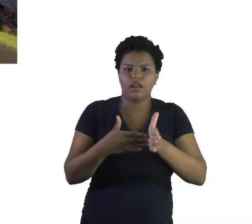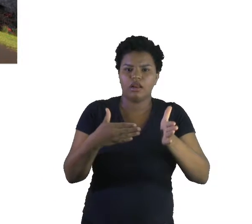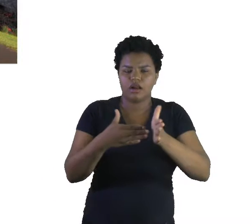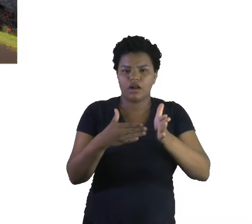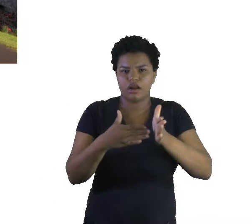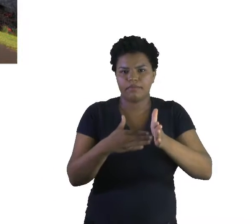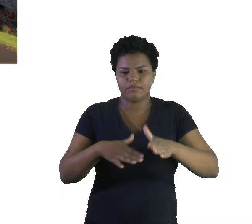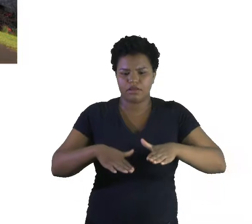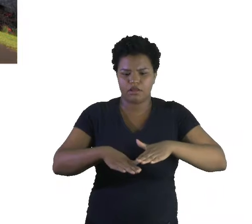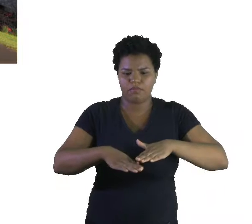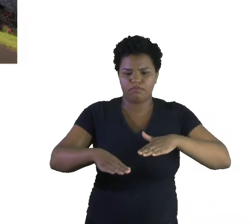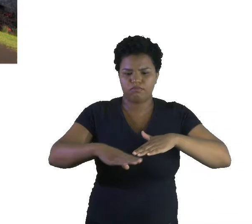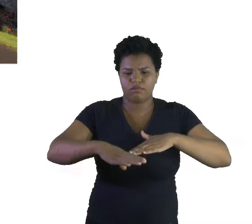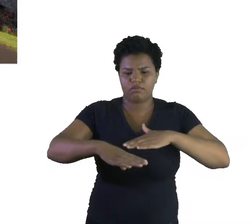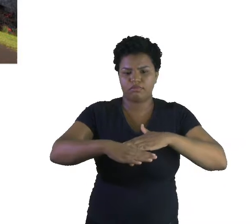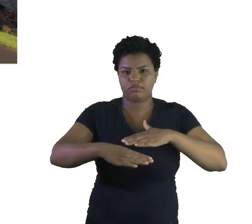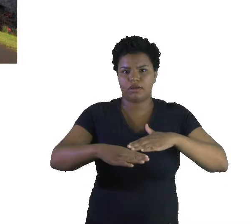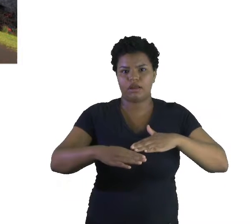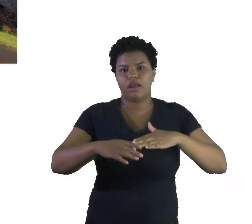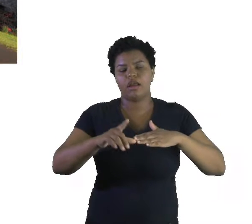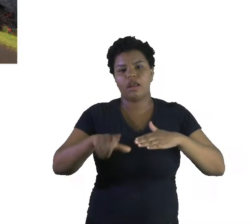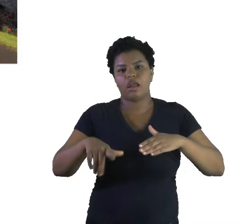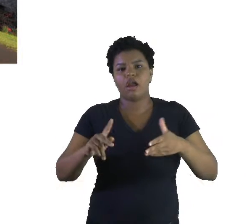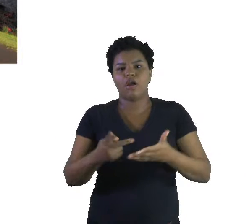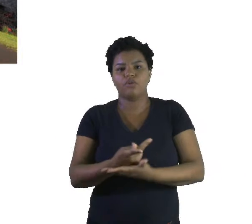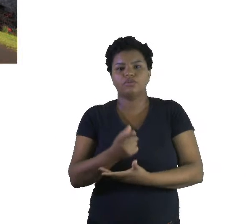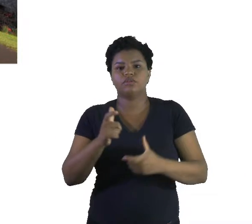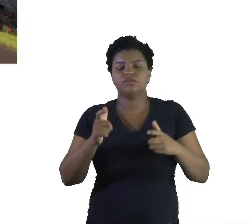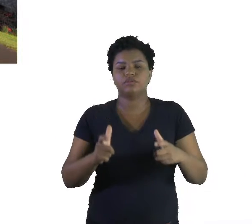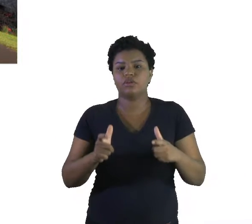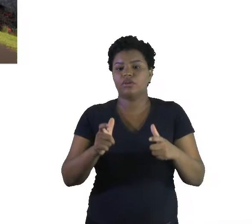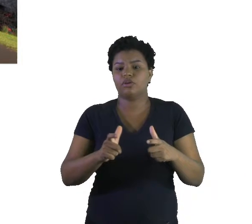seja, esses vulcões geralmente ocorrem nos